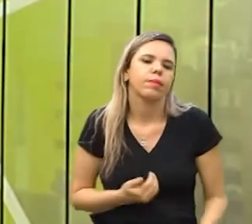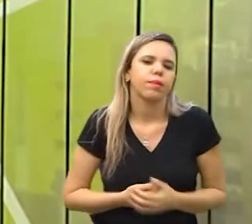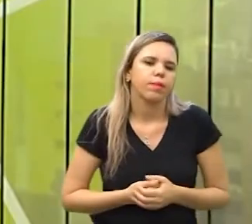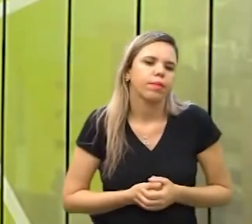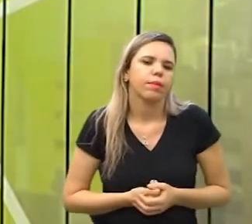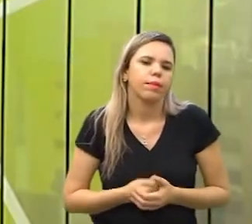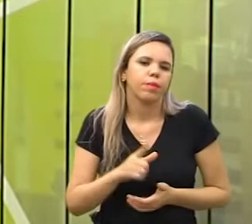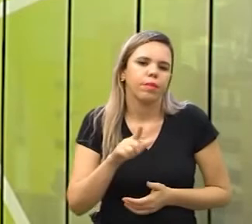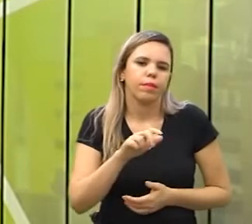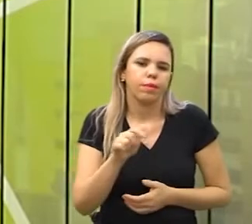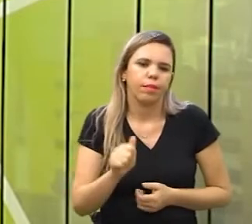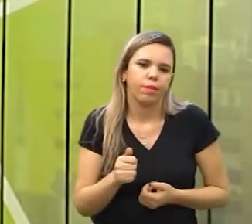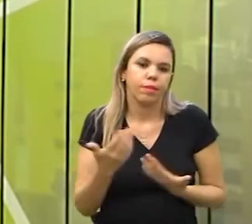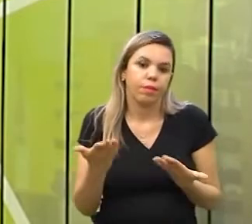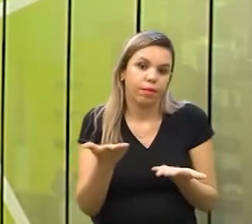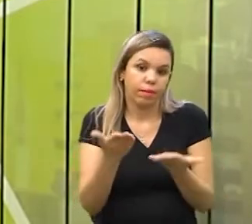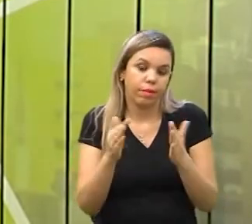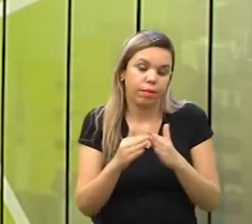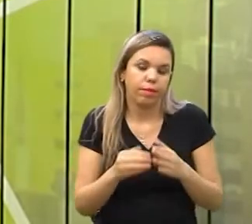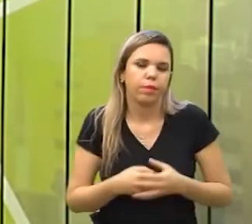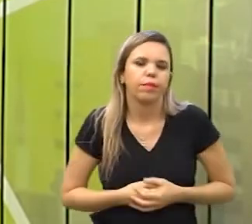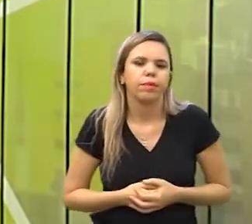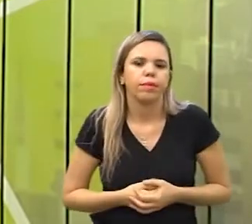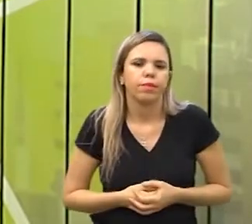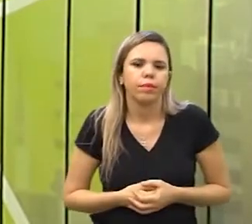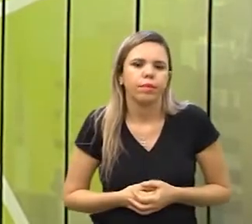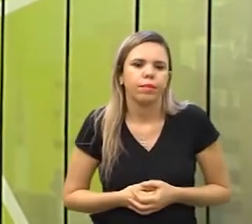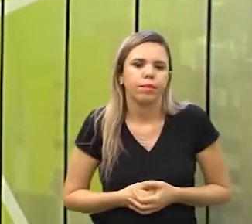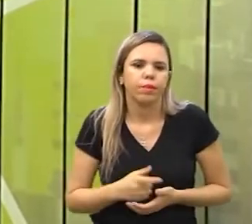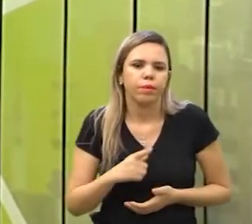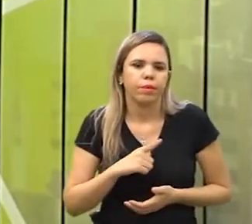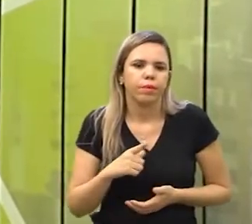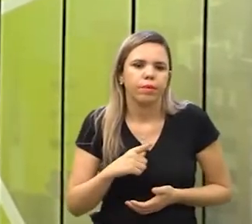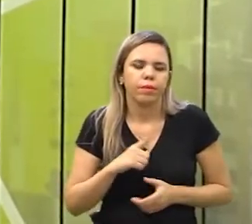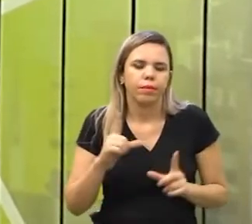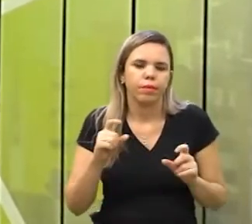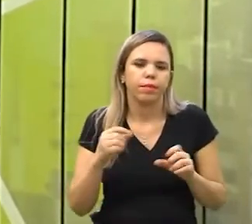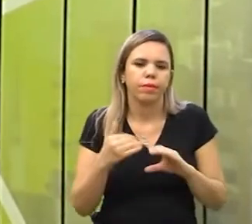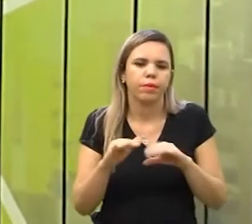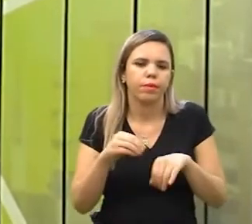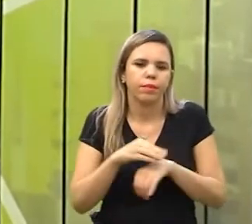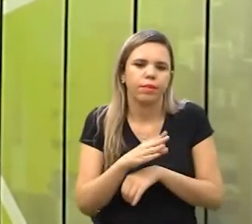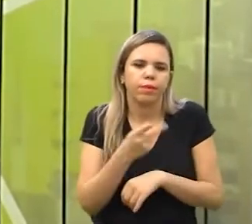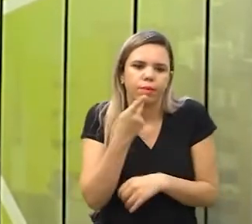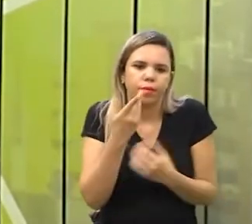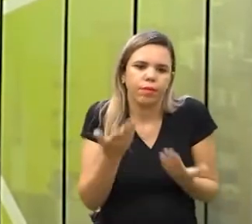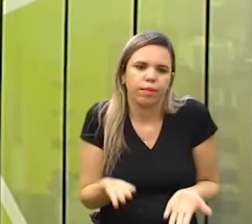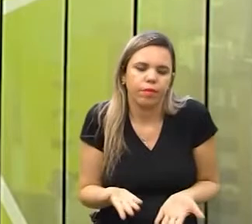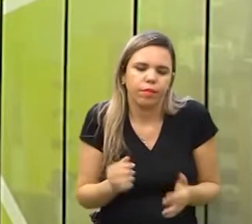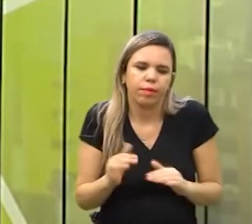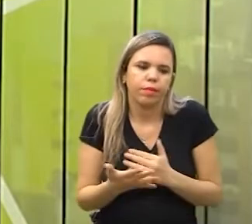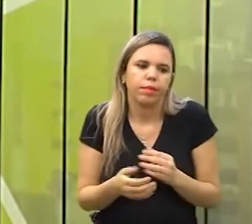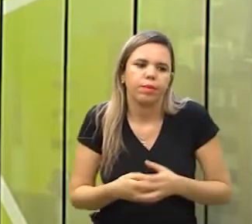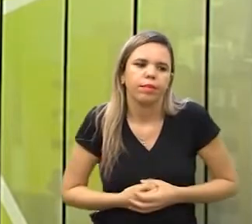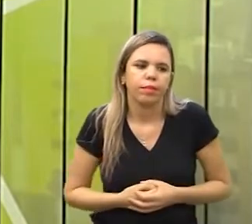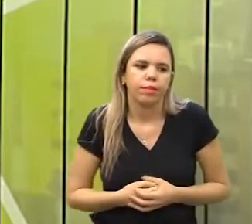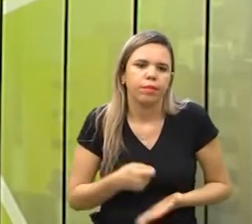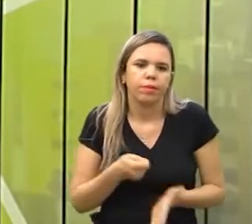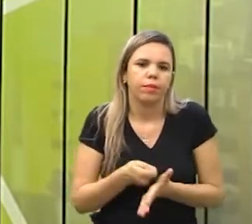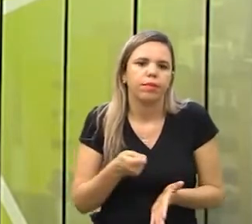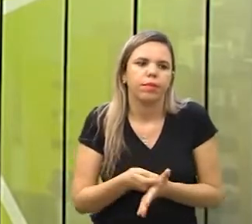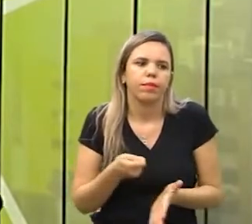Até a próxima, Luísa. E ó, você aí de casa que tem uma foto para mandar, como eu disse, a